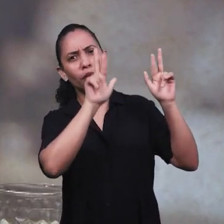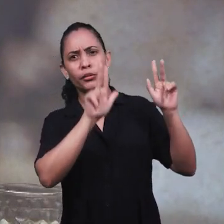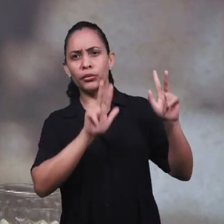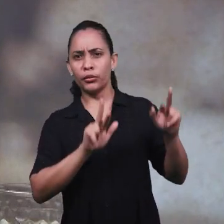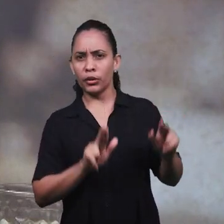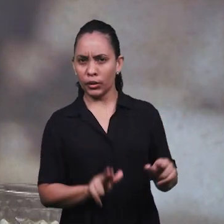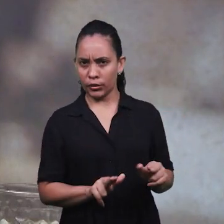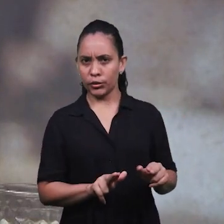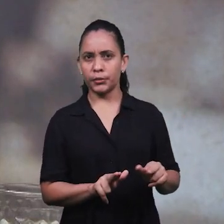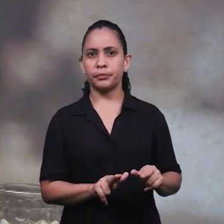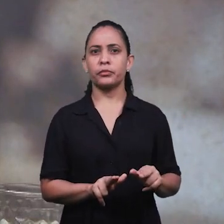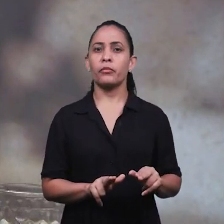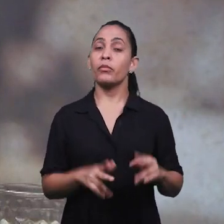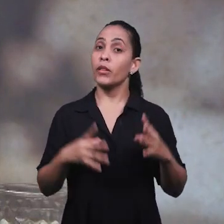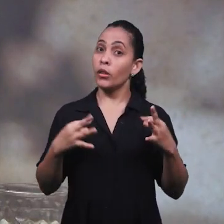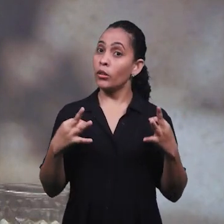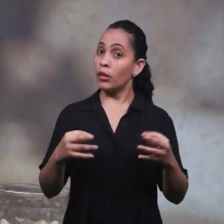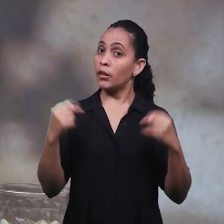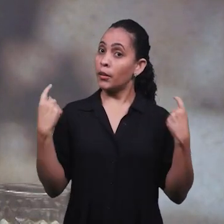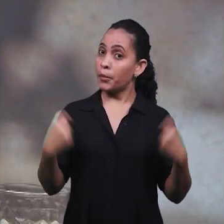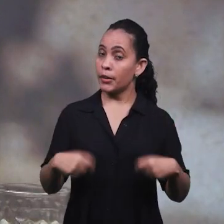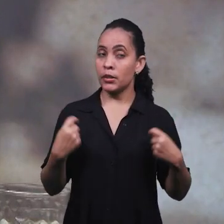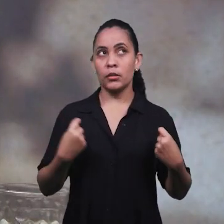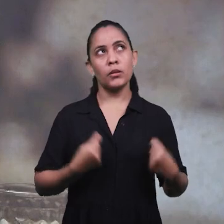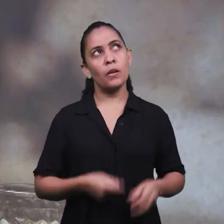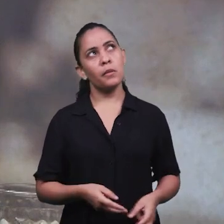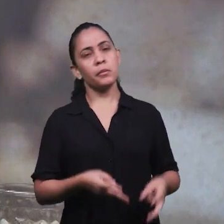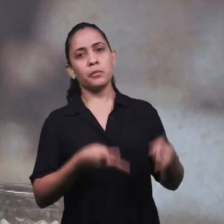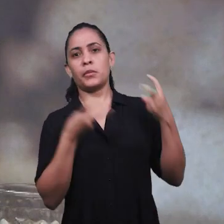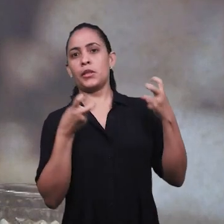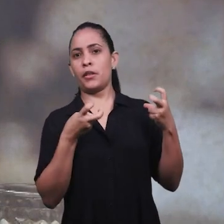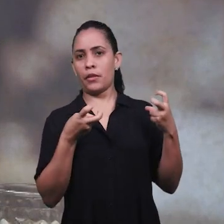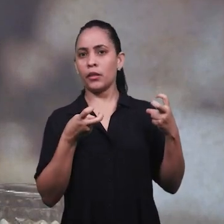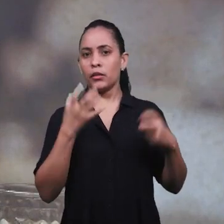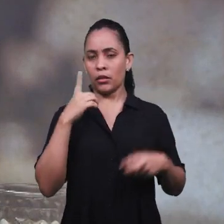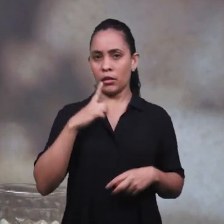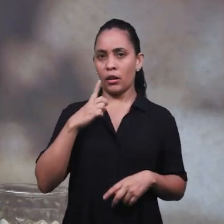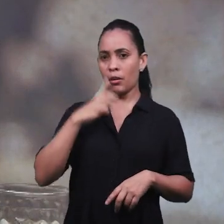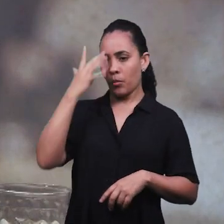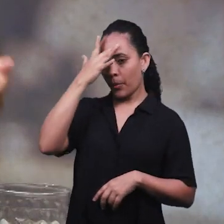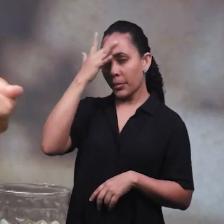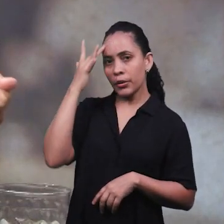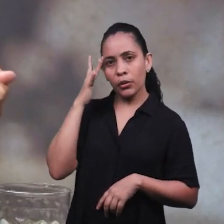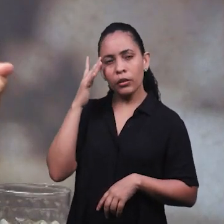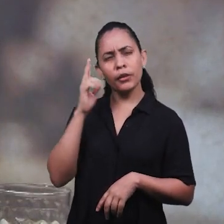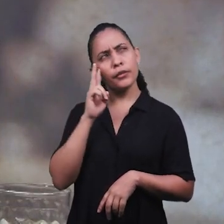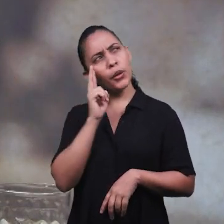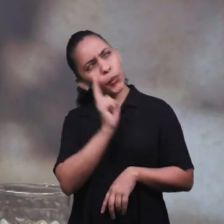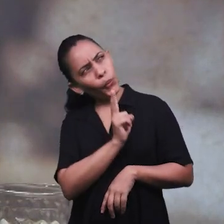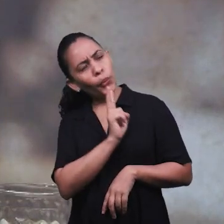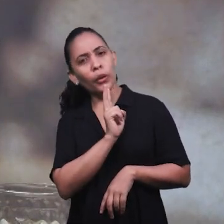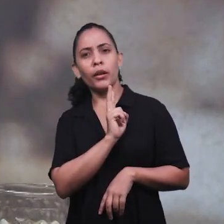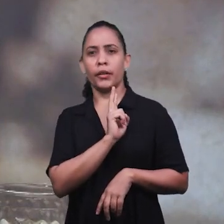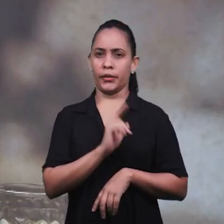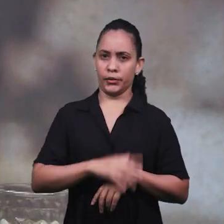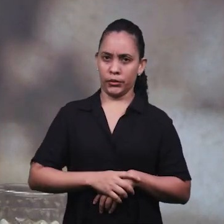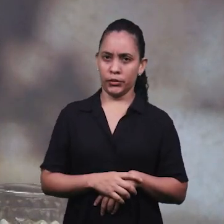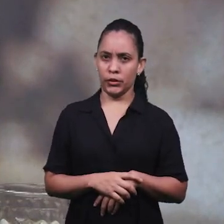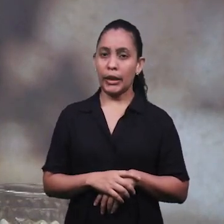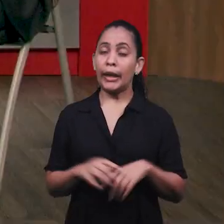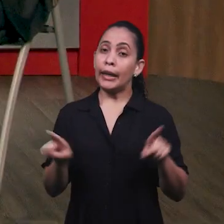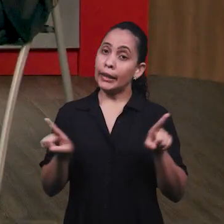fachada do condomínio. Então, tudo isso precisa ser observado e a gente tem uma pessoa que tem que ficar de olho nisso, que é a figura do